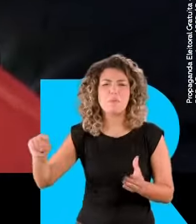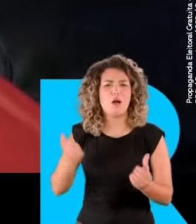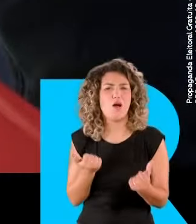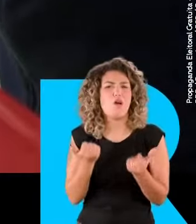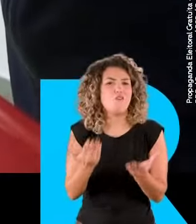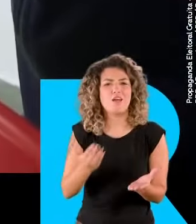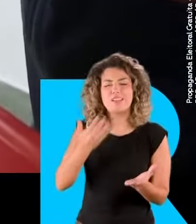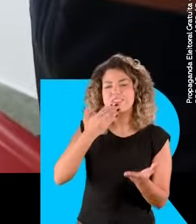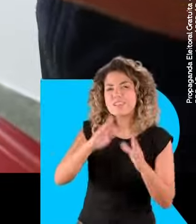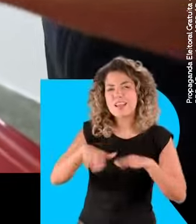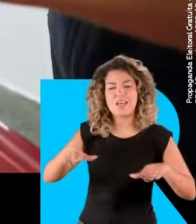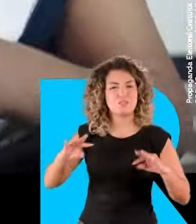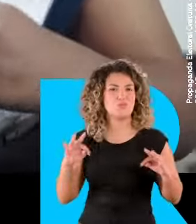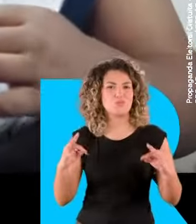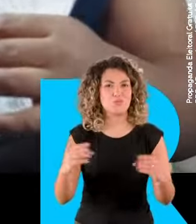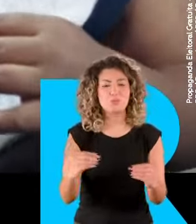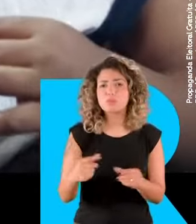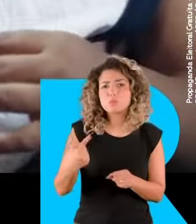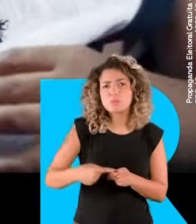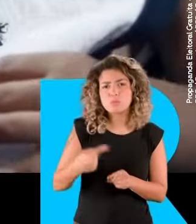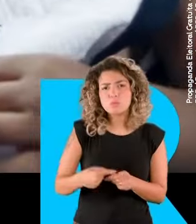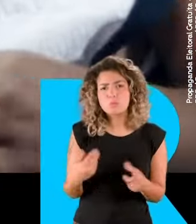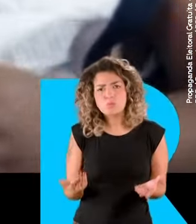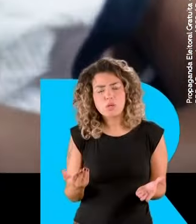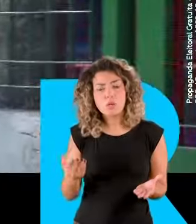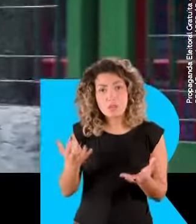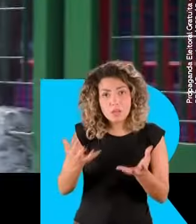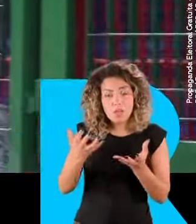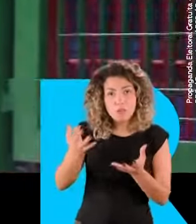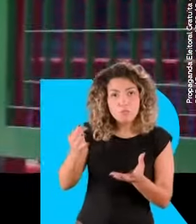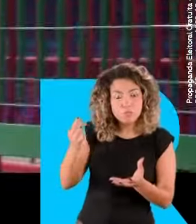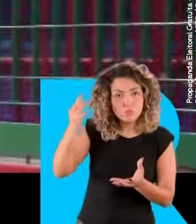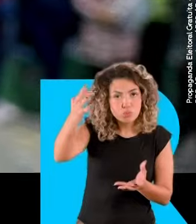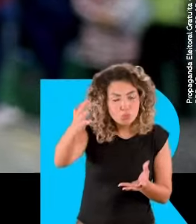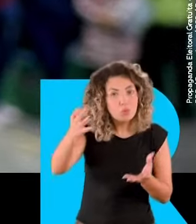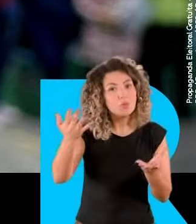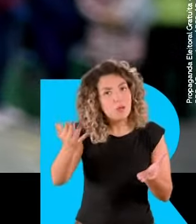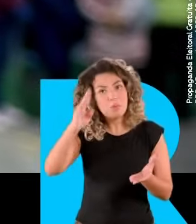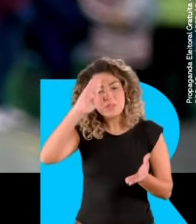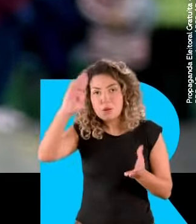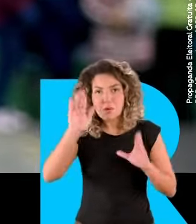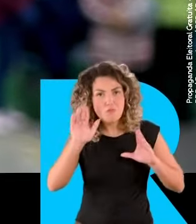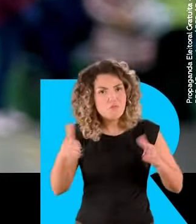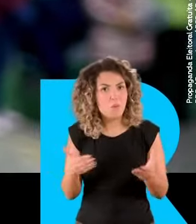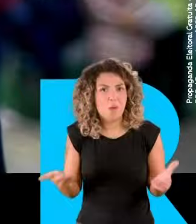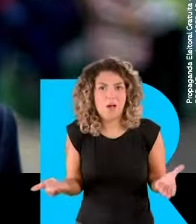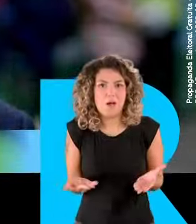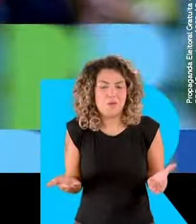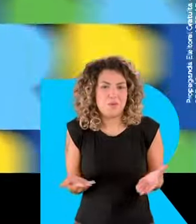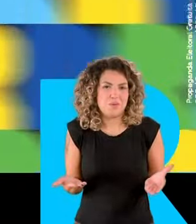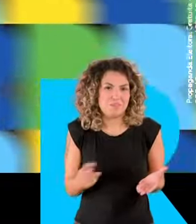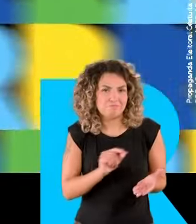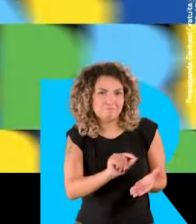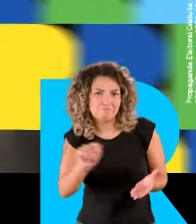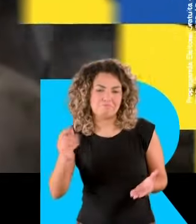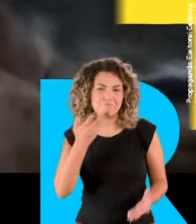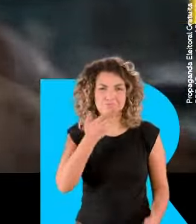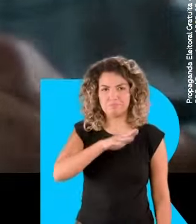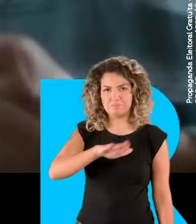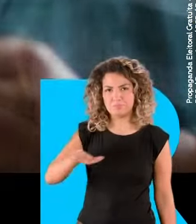para todas as nossas crianças. Afinal, não tem como falar de futuro sem falar do presente das nossas crianças.